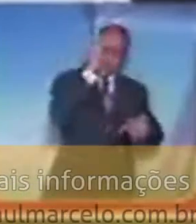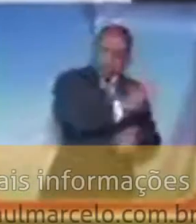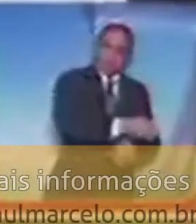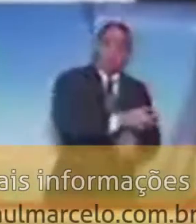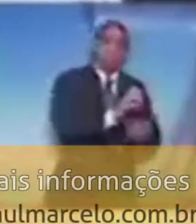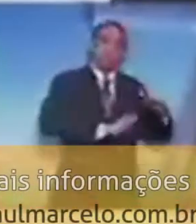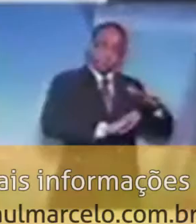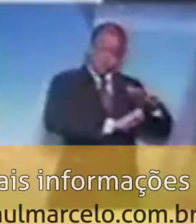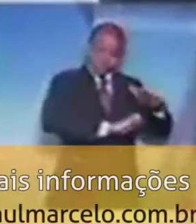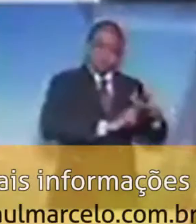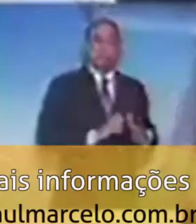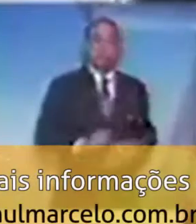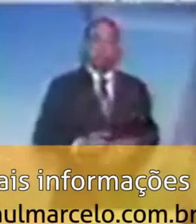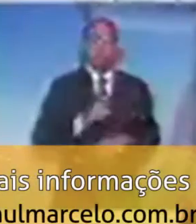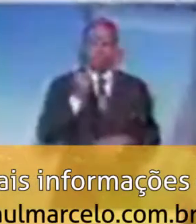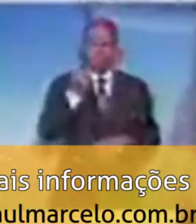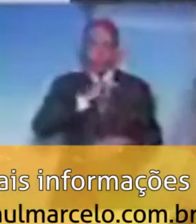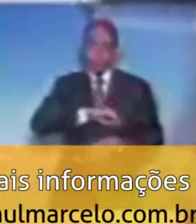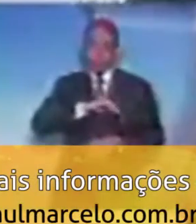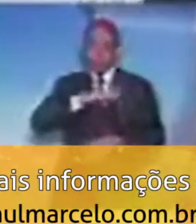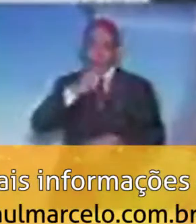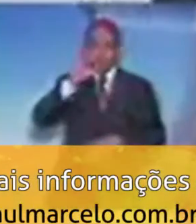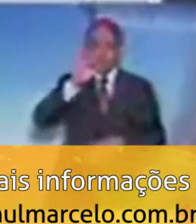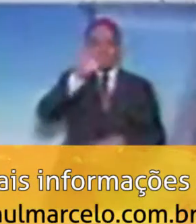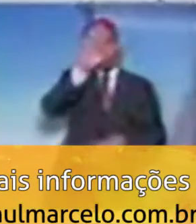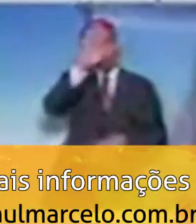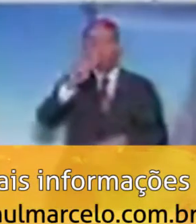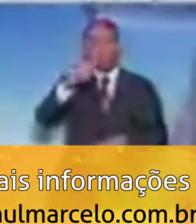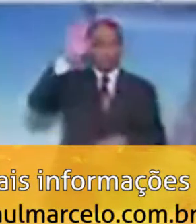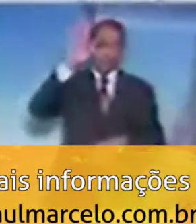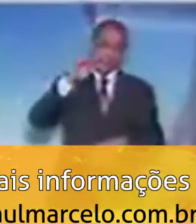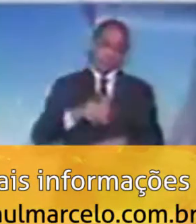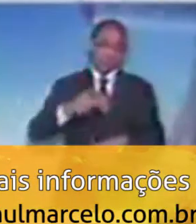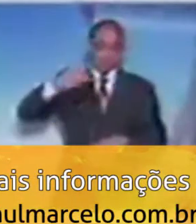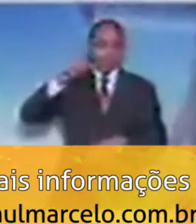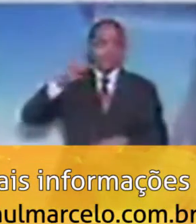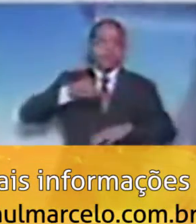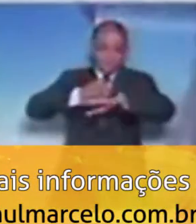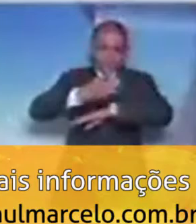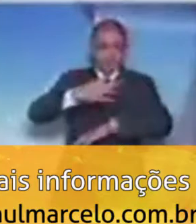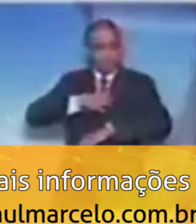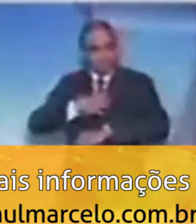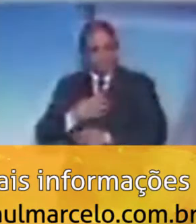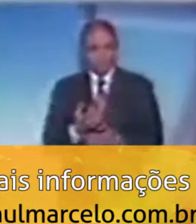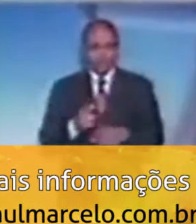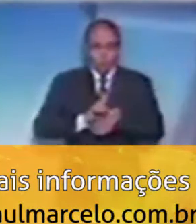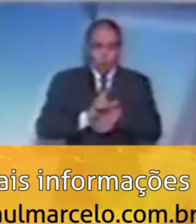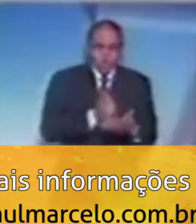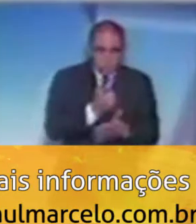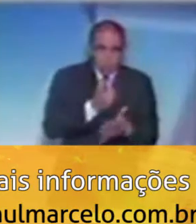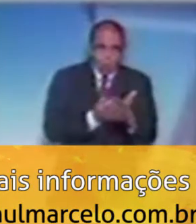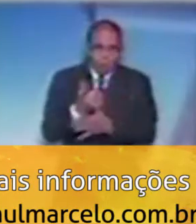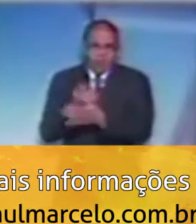através de contratação direta, que ganha 30% mais que o terceirizado. É esse que vai na Casas Bahia, vai nas lojas. É esse que compra